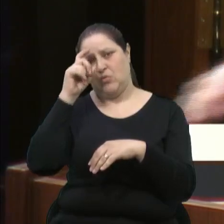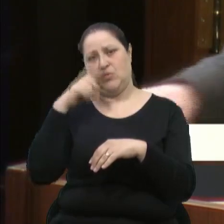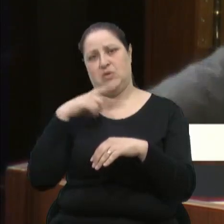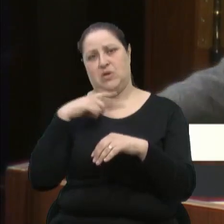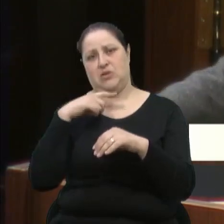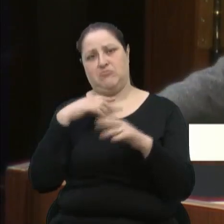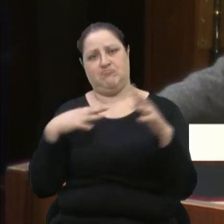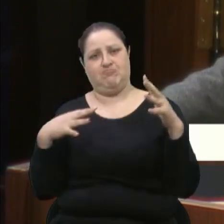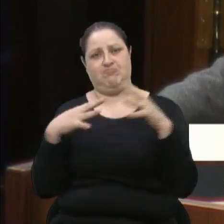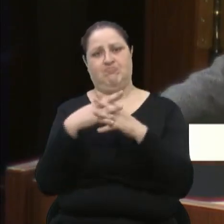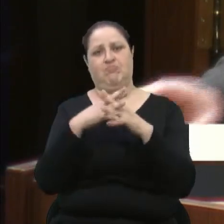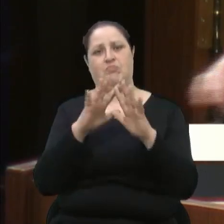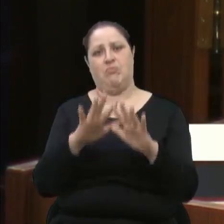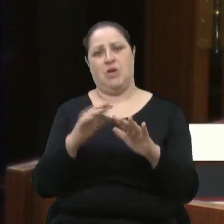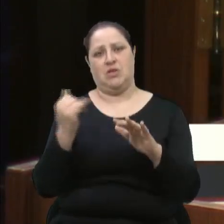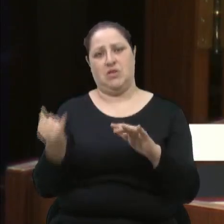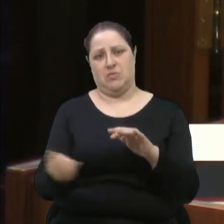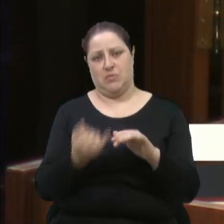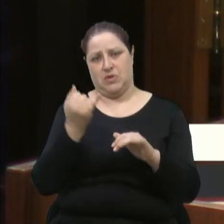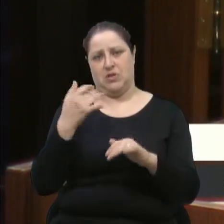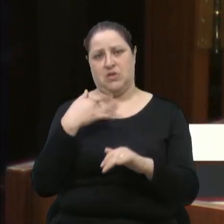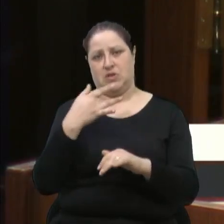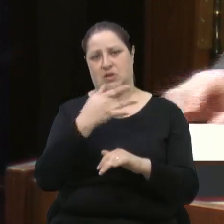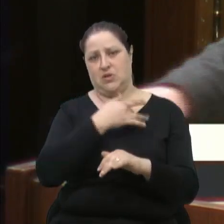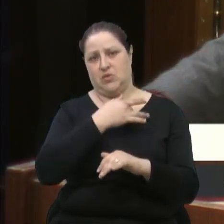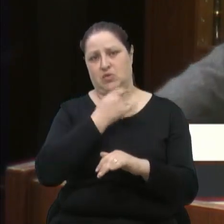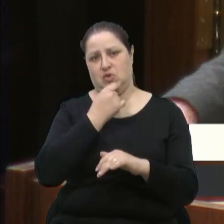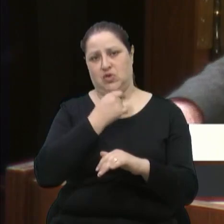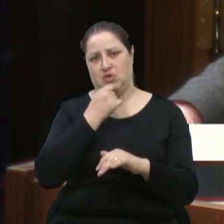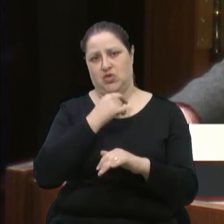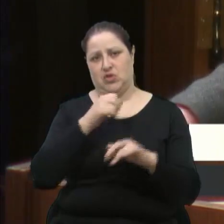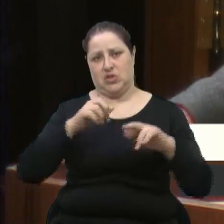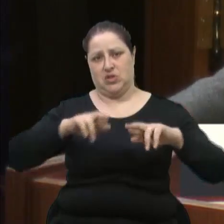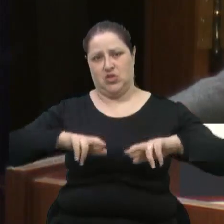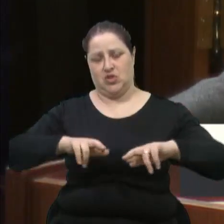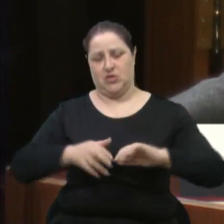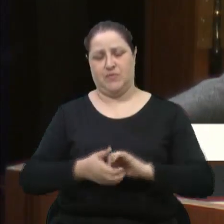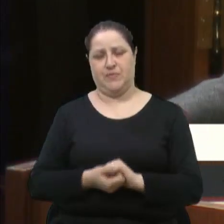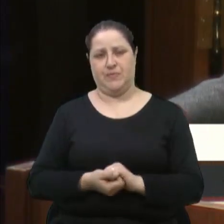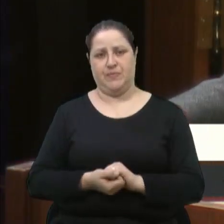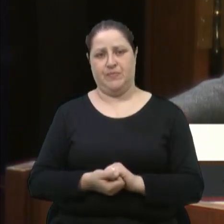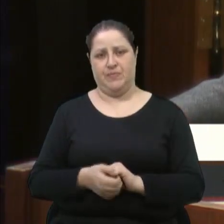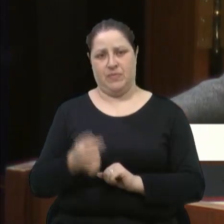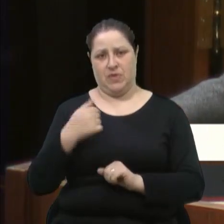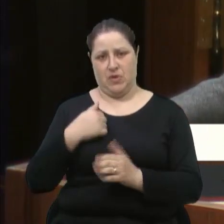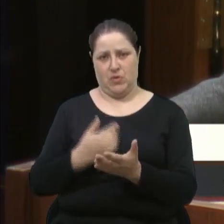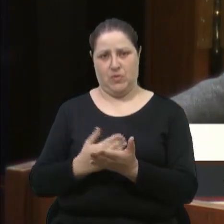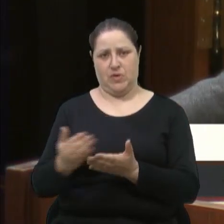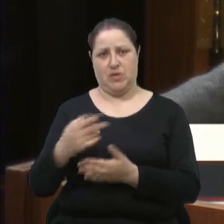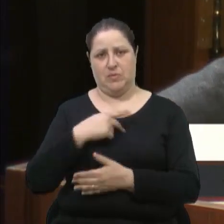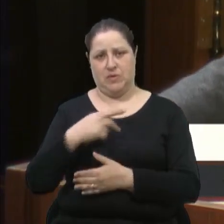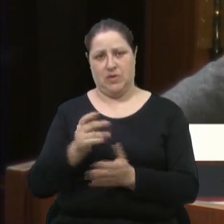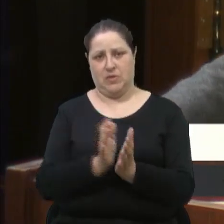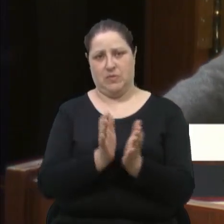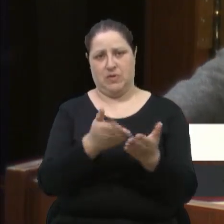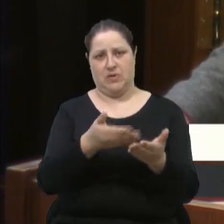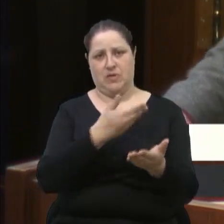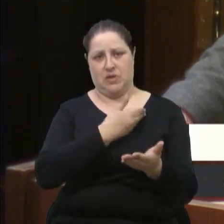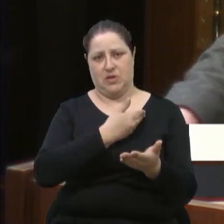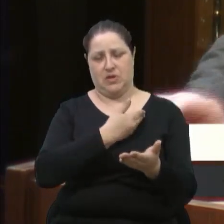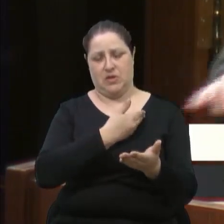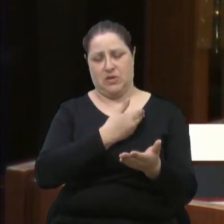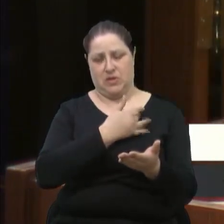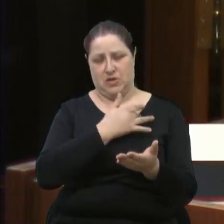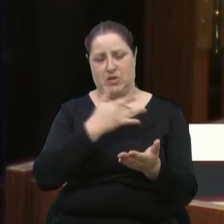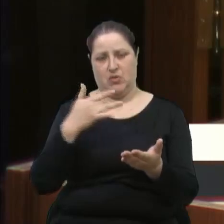para a saúde de Caxias do Sul e região. Desde que assumi a presidência da Comissão de Saúde,